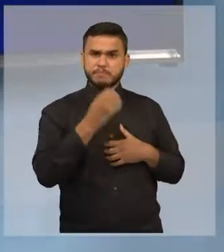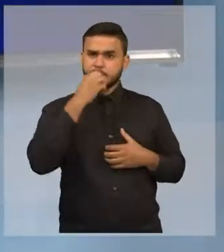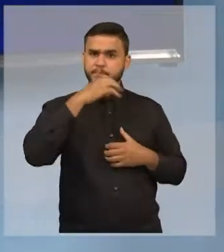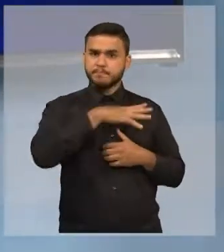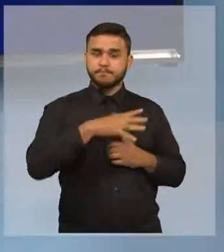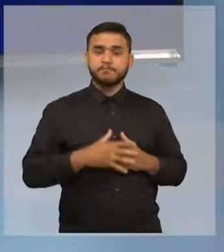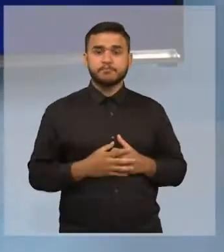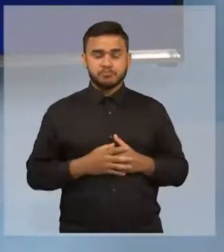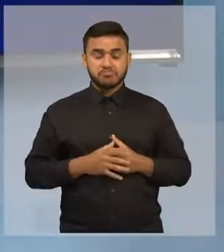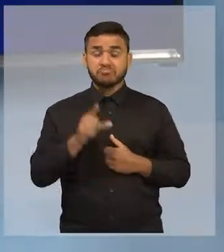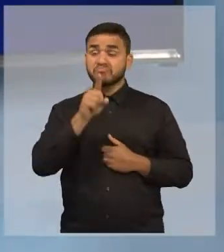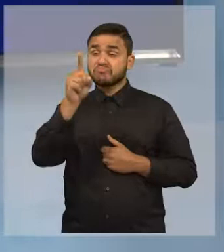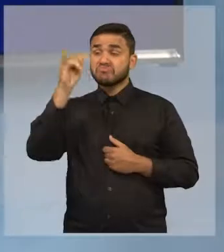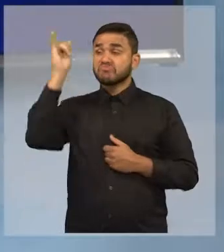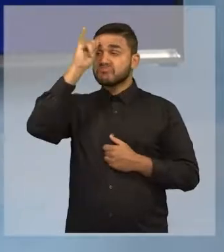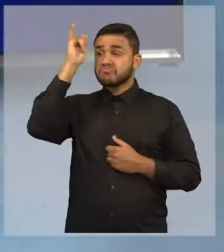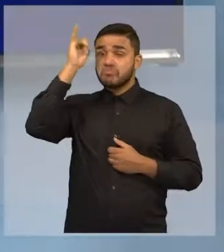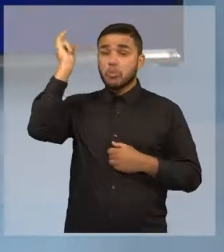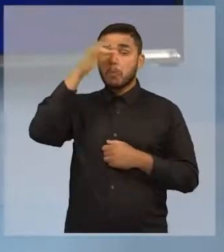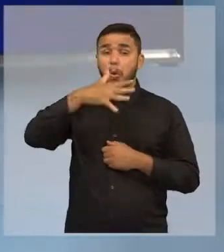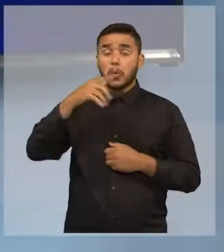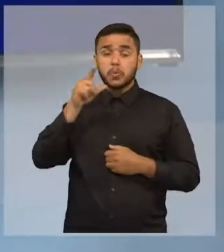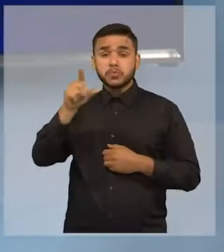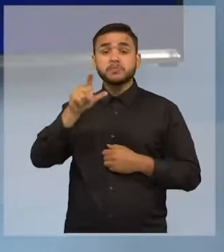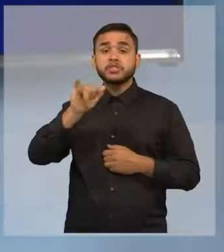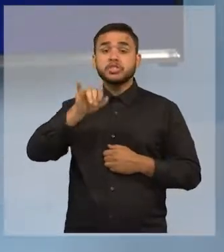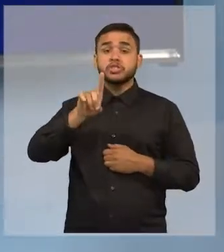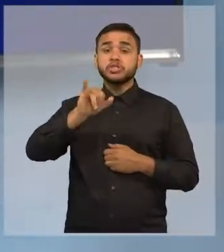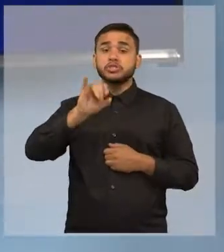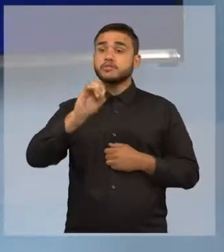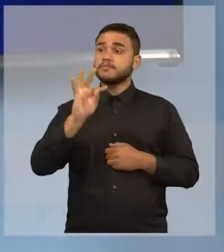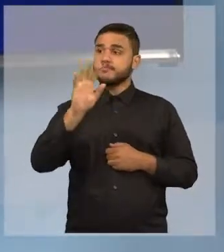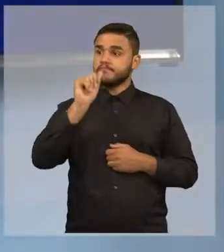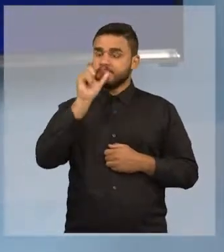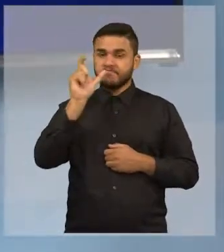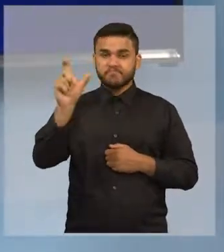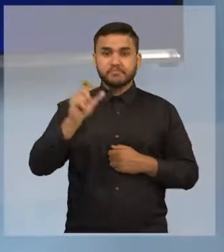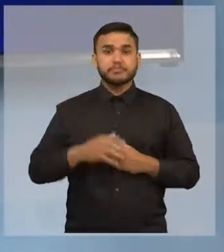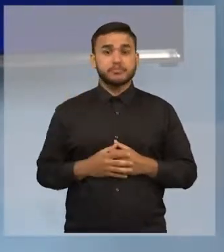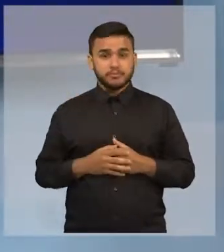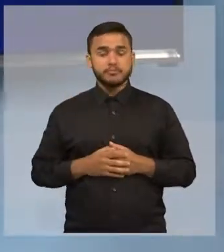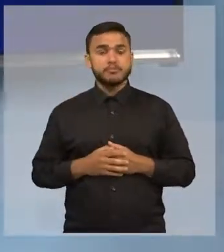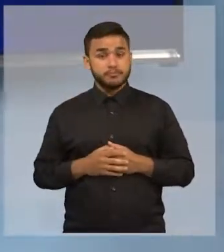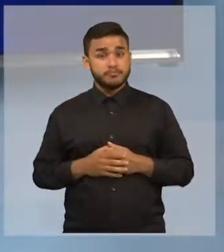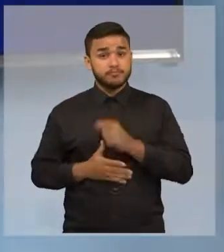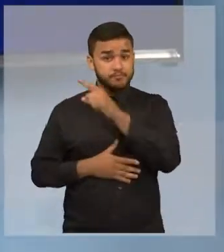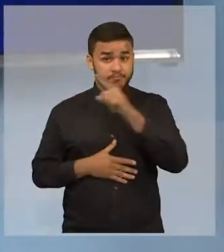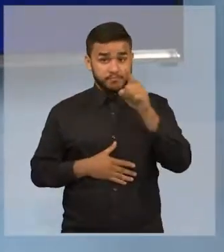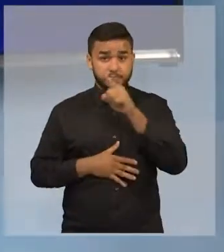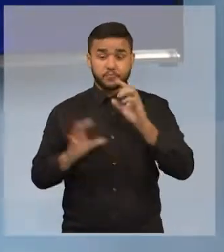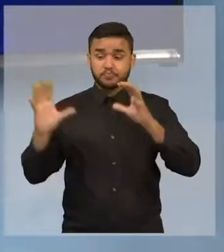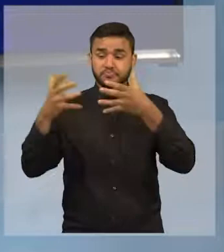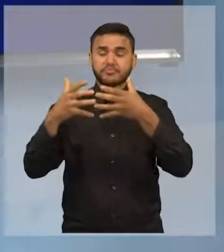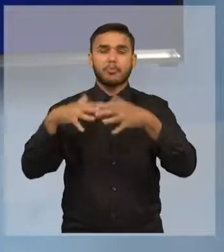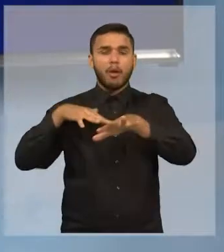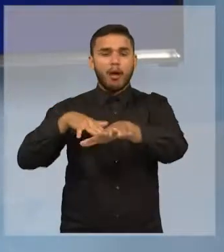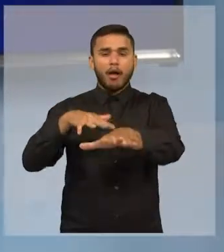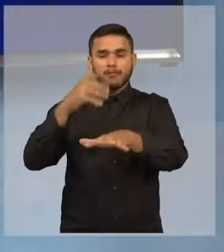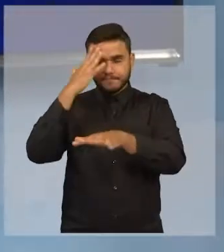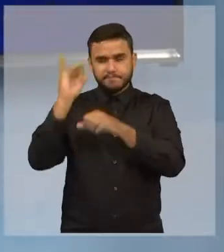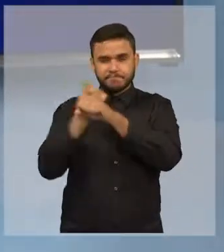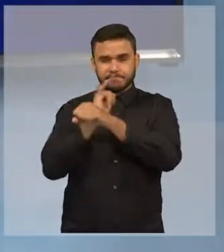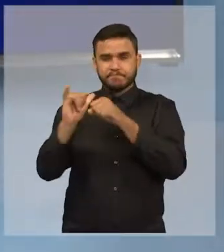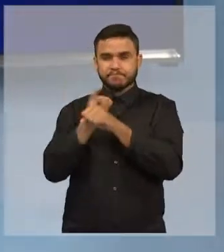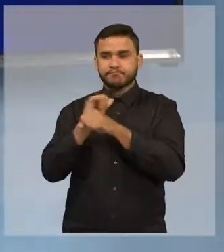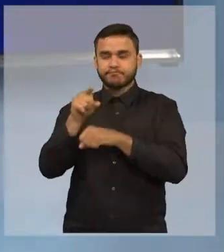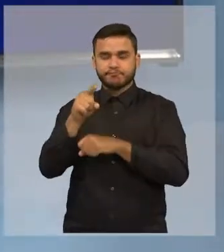forma. São imbecis, idiotas, úteis, massa de manobra.